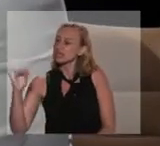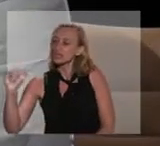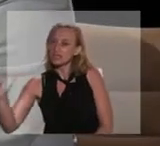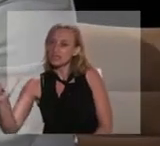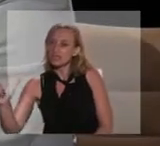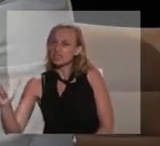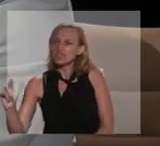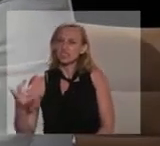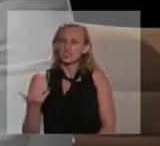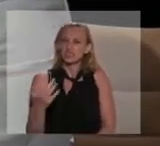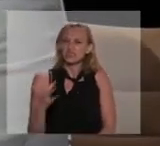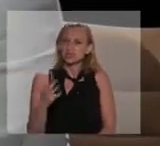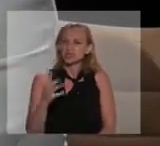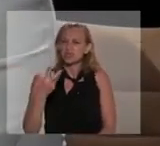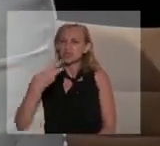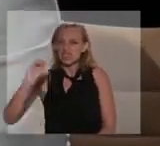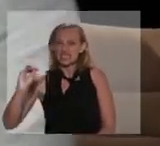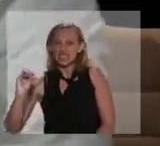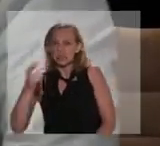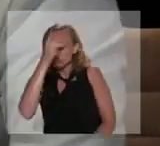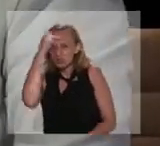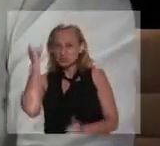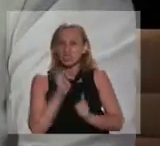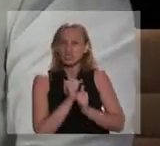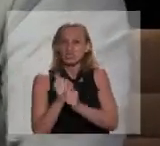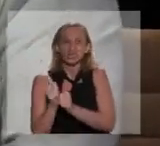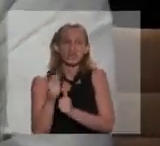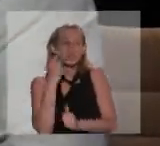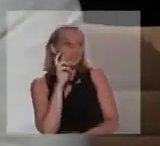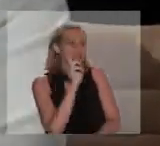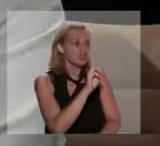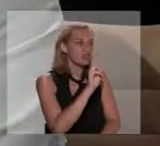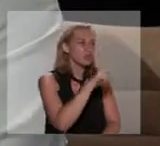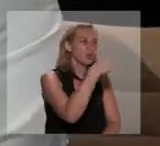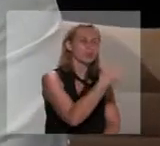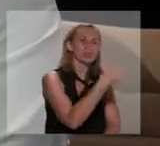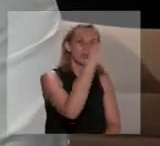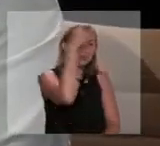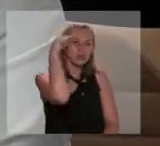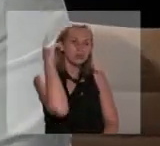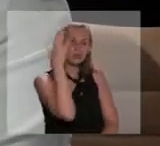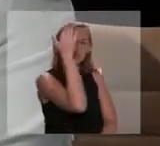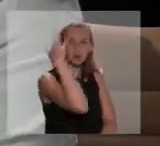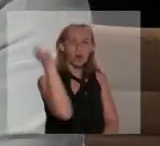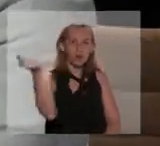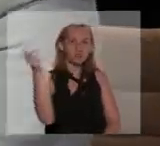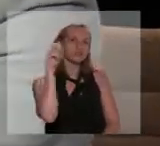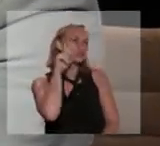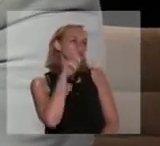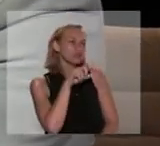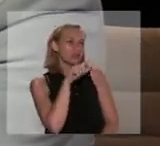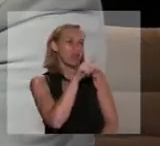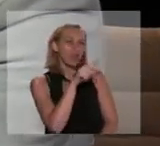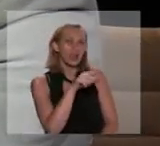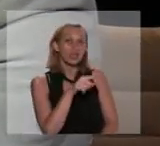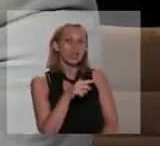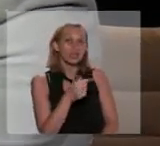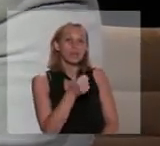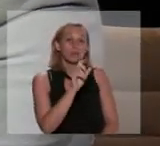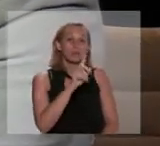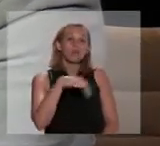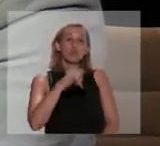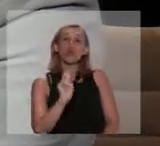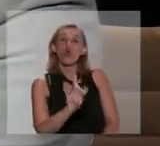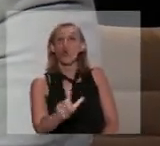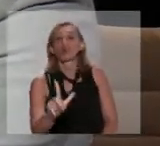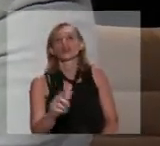Nathalie, acho que ela deve estar com uns 300 e poucos seguidores, aí você pega lá, sei lá, Joe e vários outros aí que